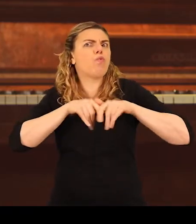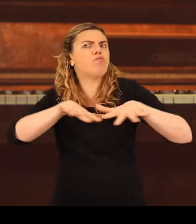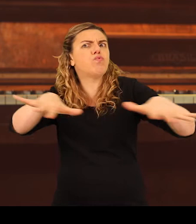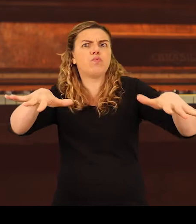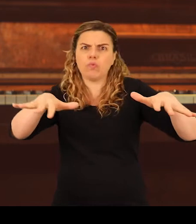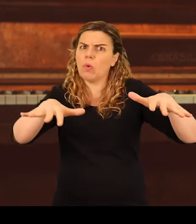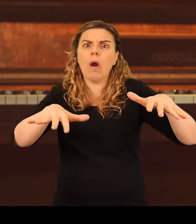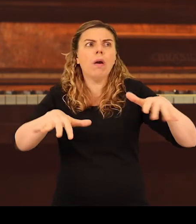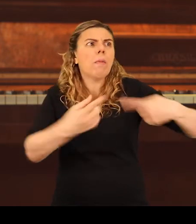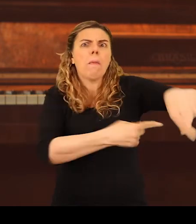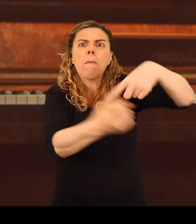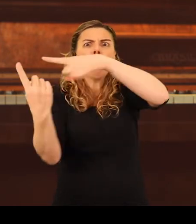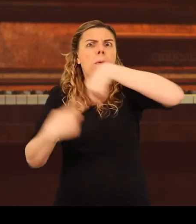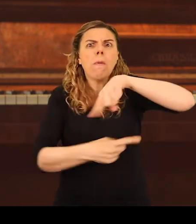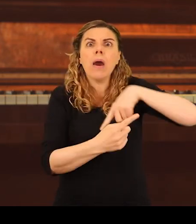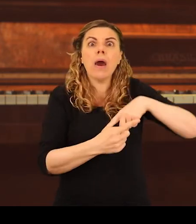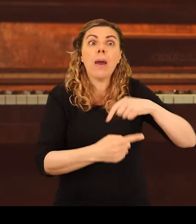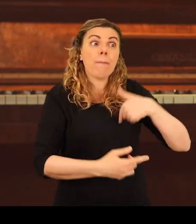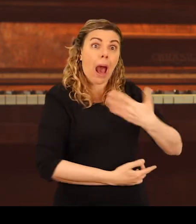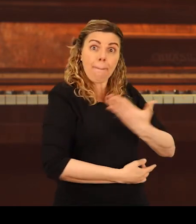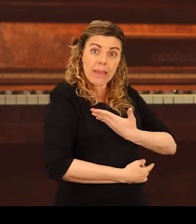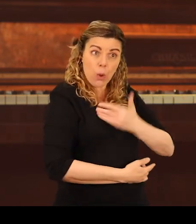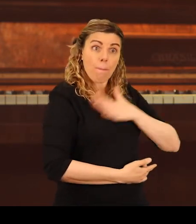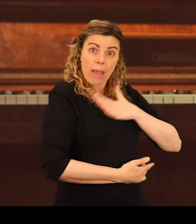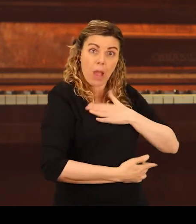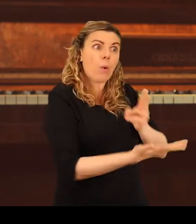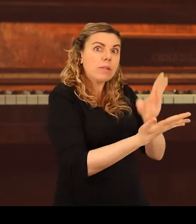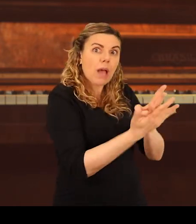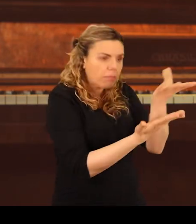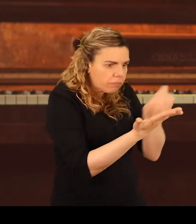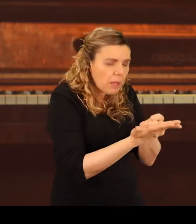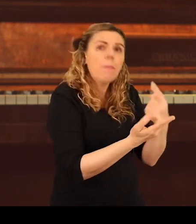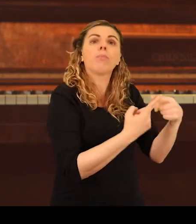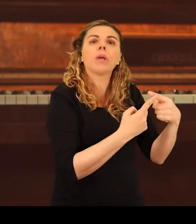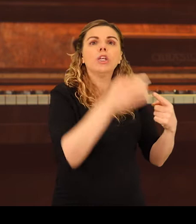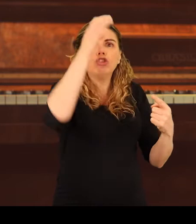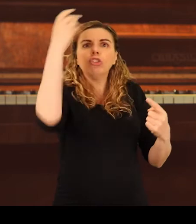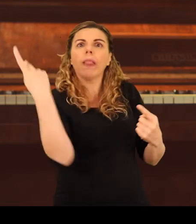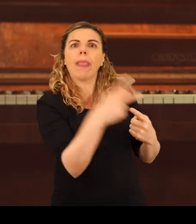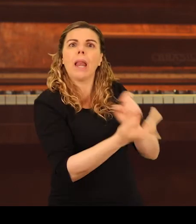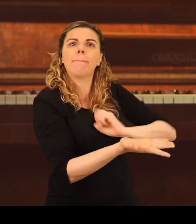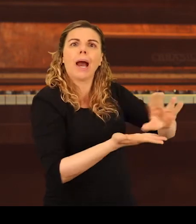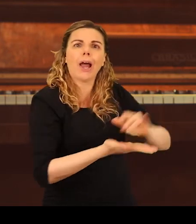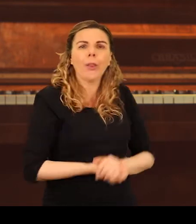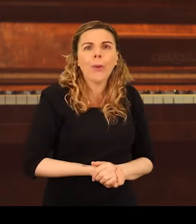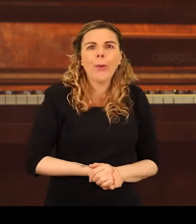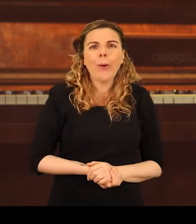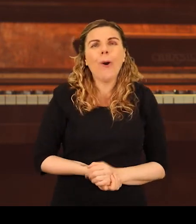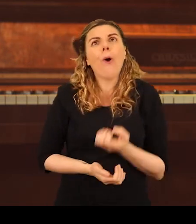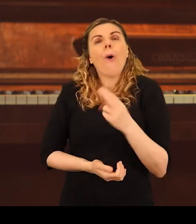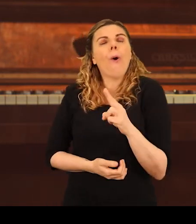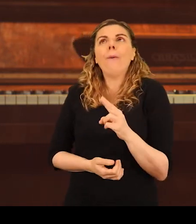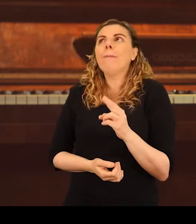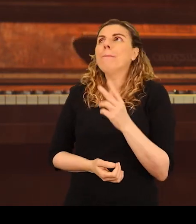álbum. Viralizou no sentido de ir parar no WhatsApp dos meus amigos porque as tias enviaram. Viralizou no sentido de